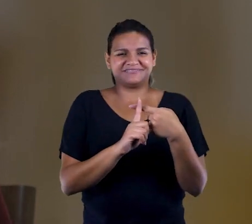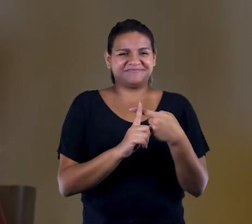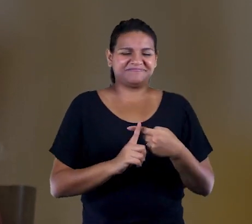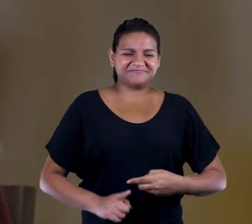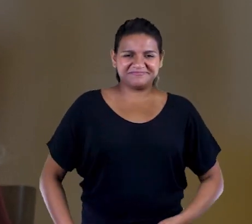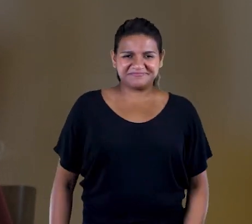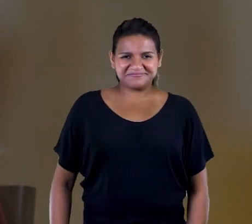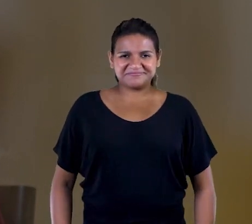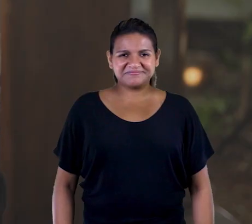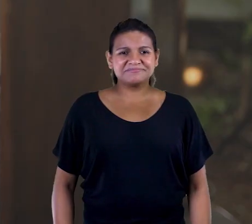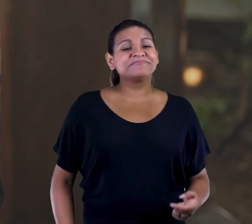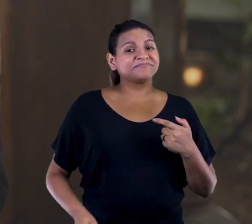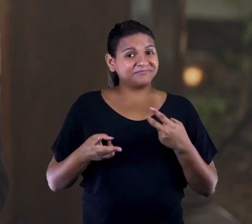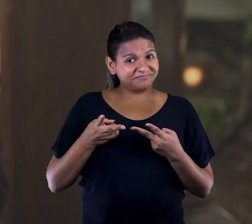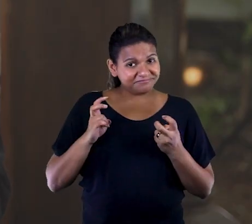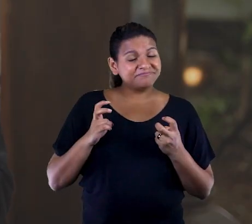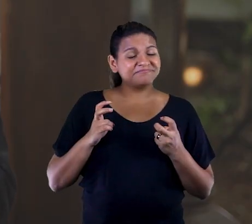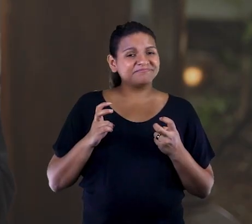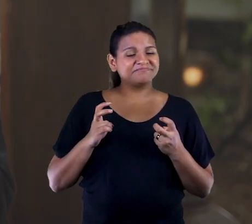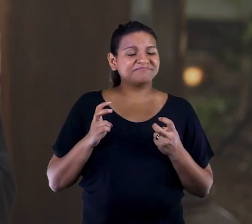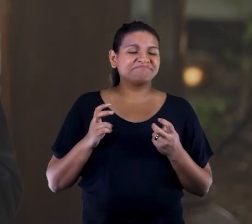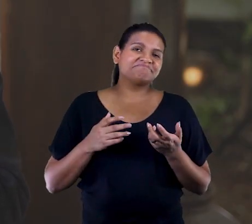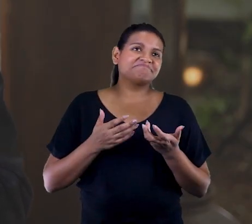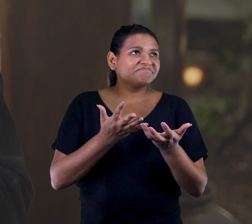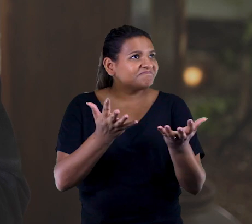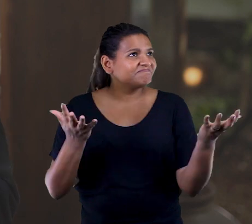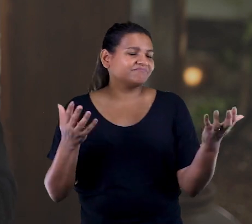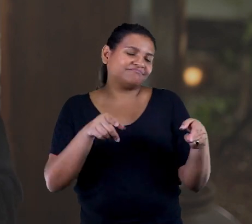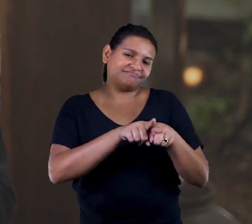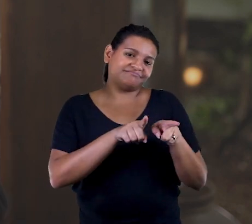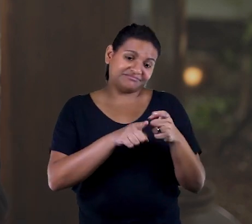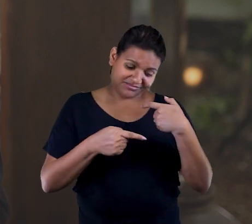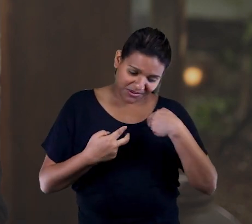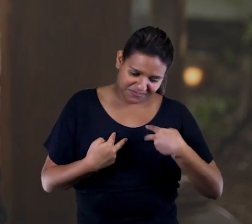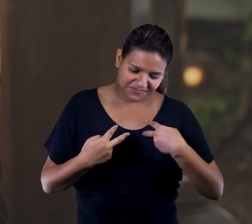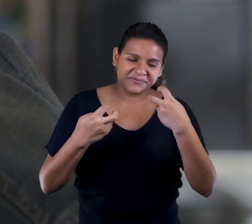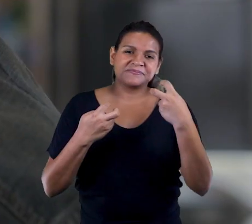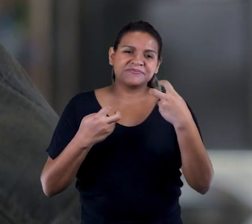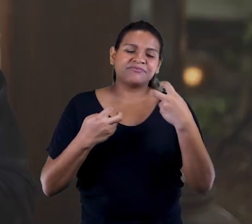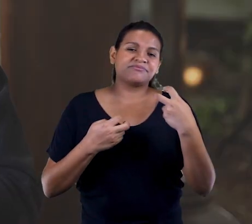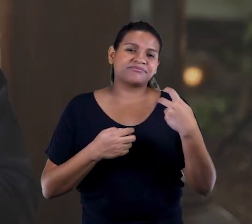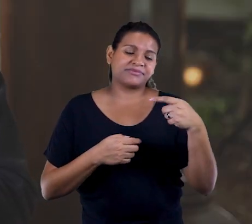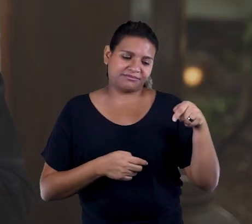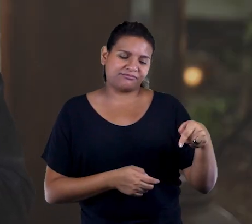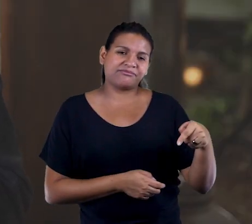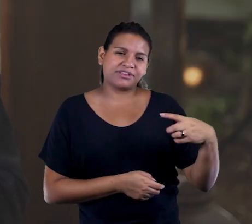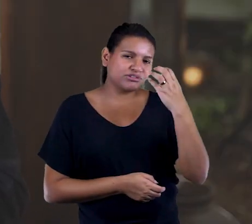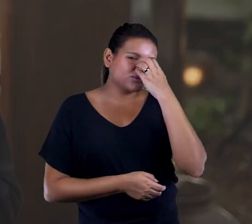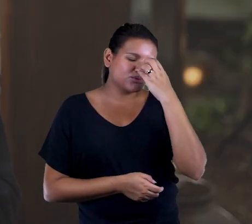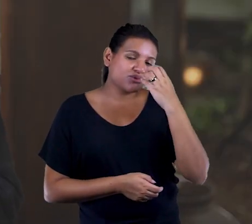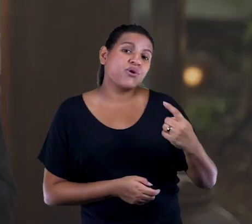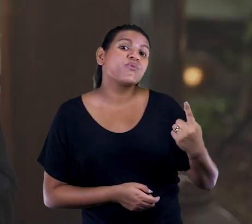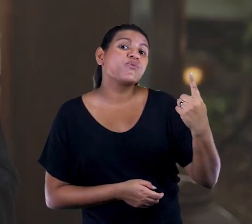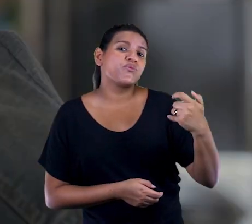gente tem animais em casa. Eu percebo isso na minha vida depois que eu adotei a minha cachorra quando ela tinha